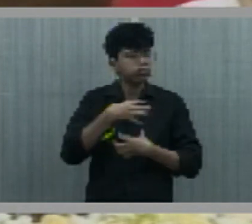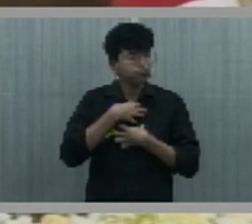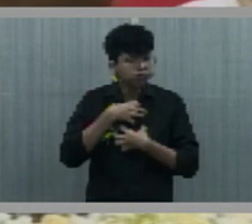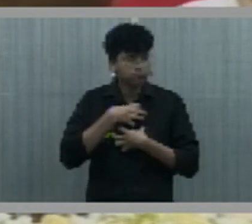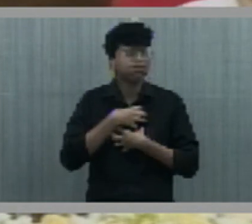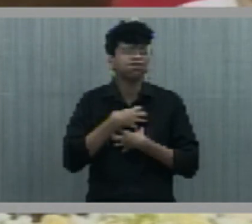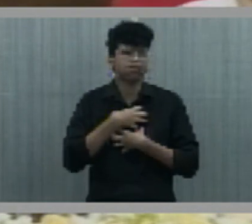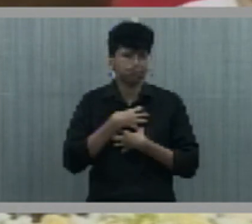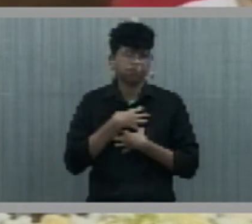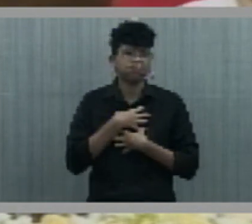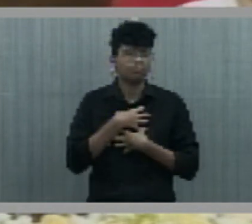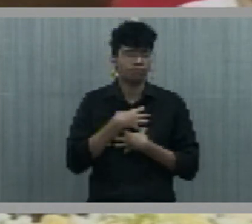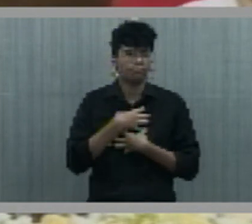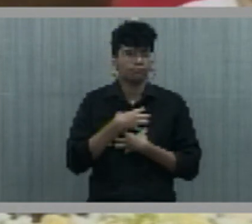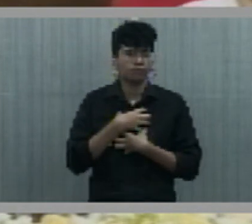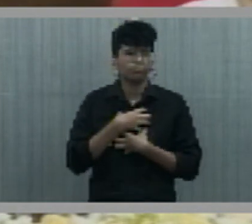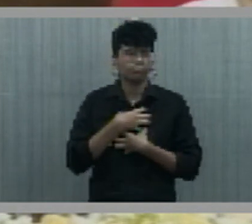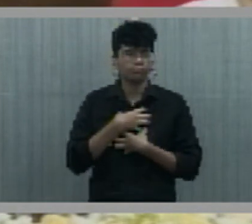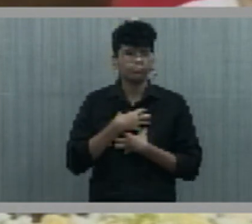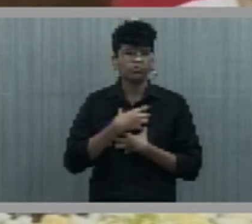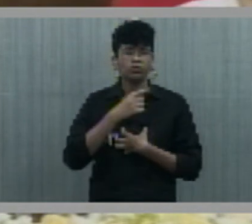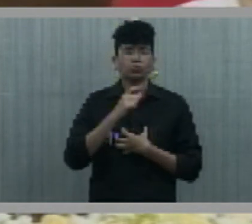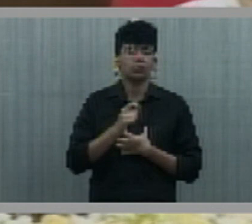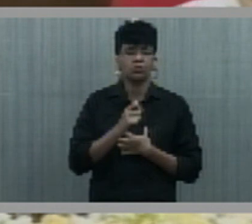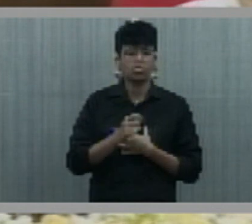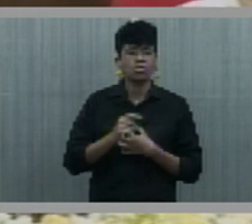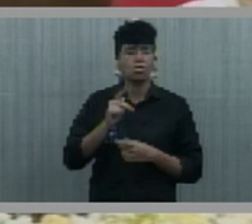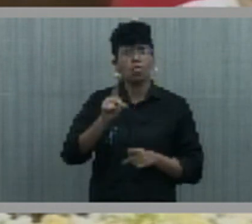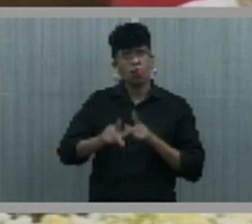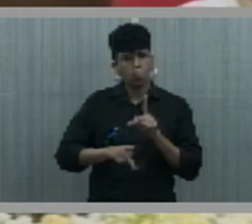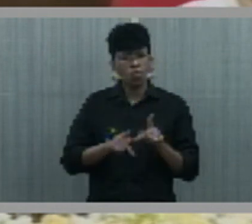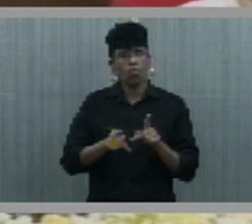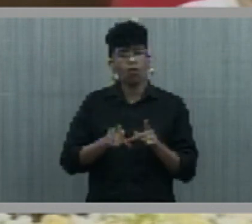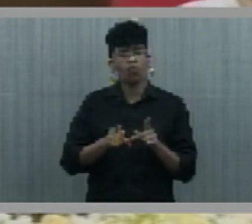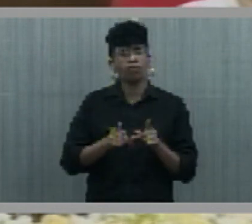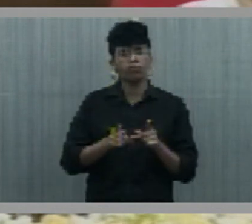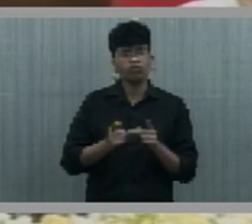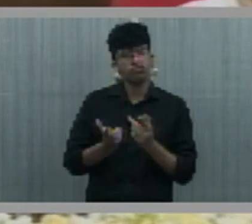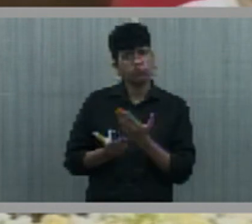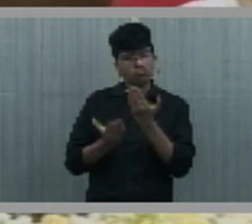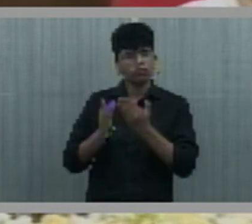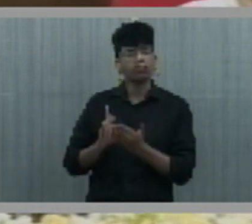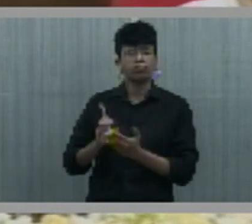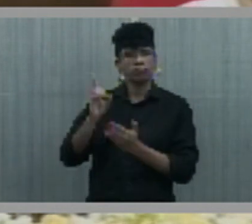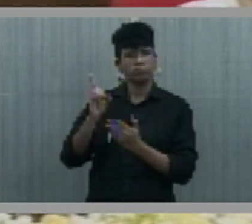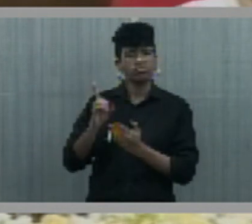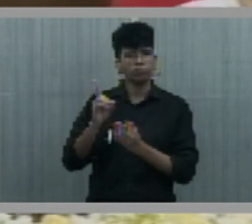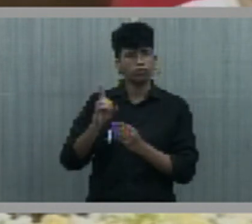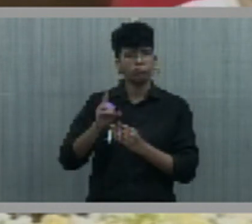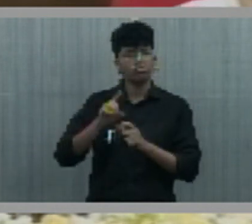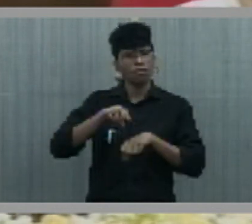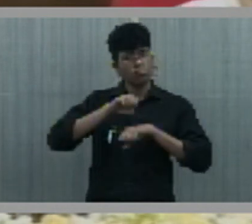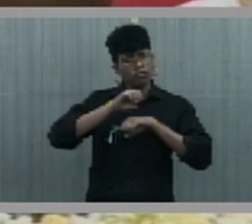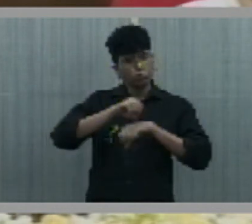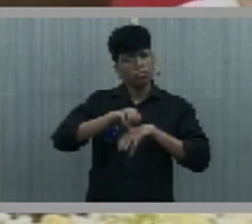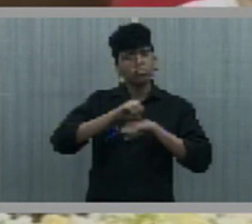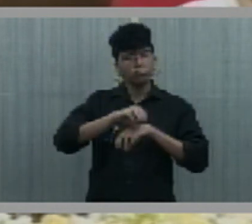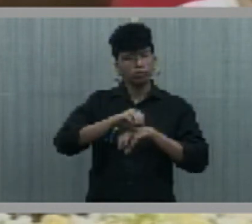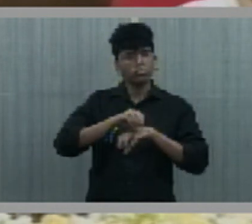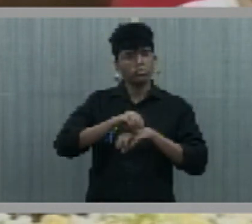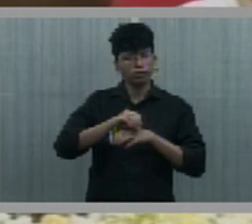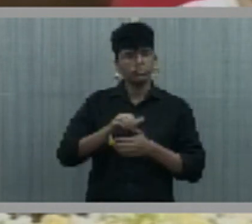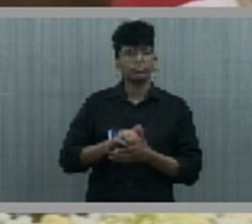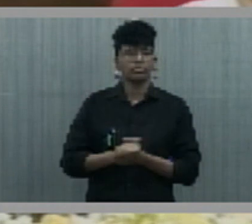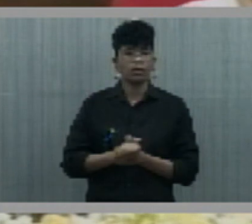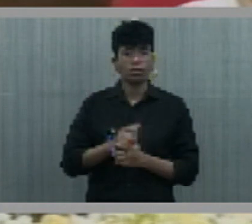ser também os sentimentos dos discípulos de Cristo. A Igreja nos ensina isto na Gaudium et Spes,